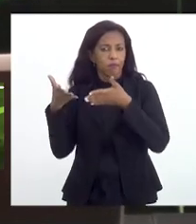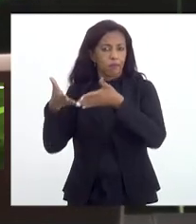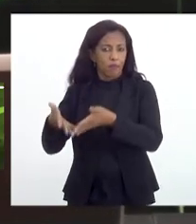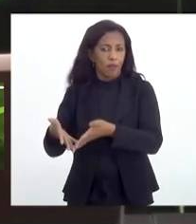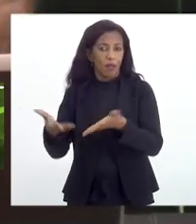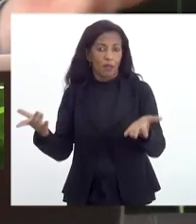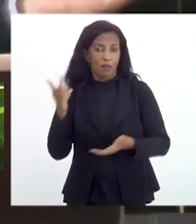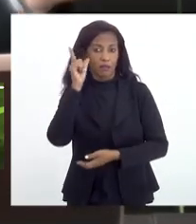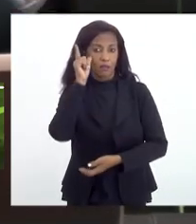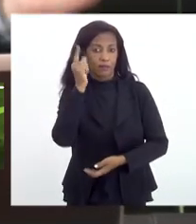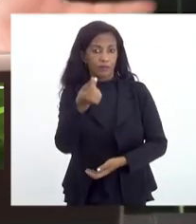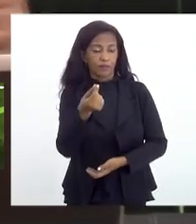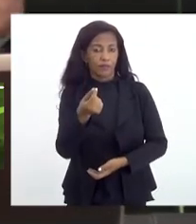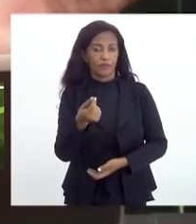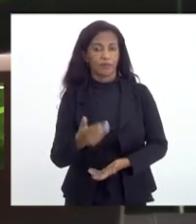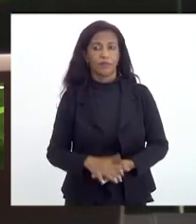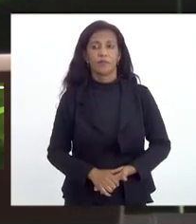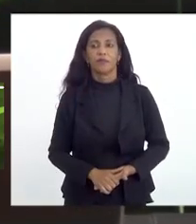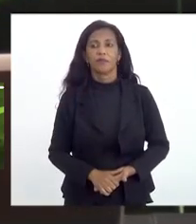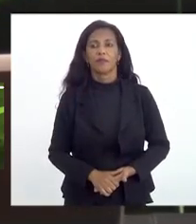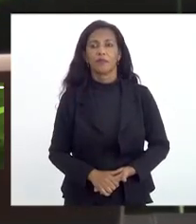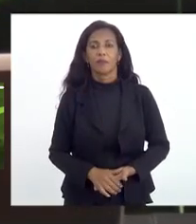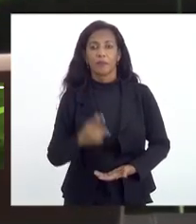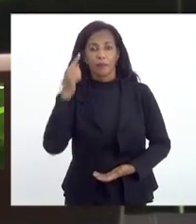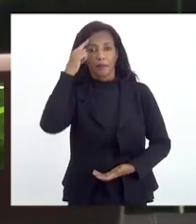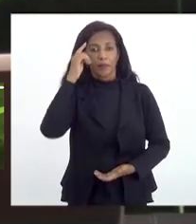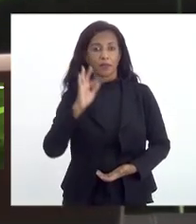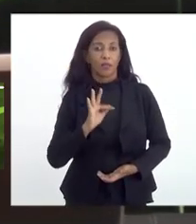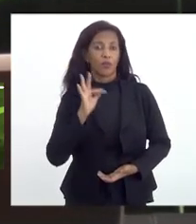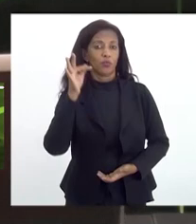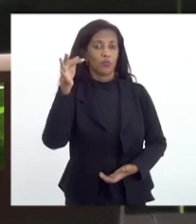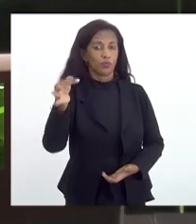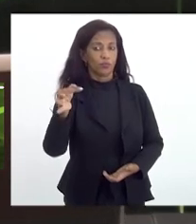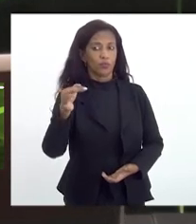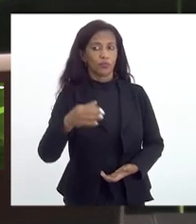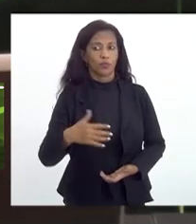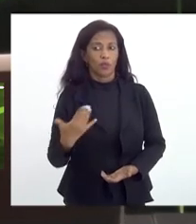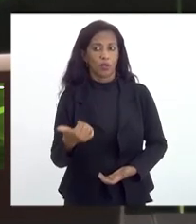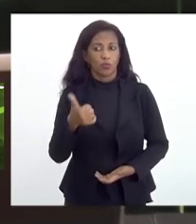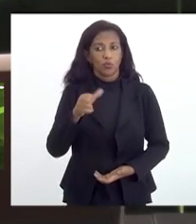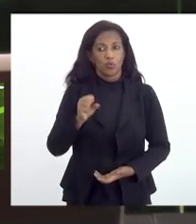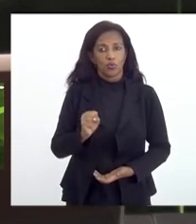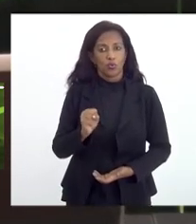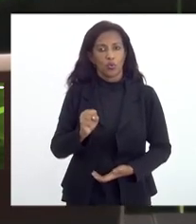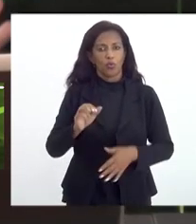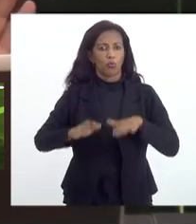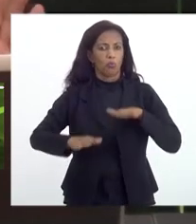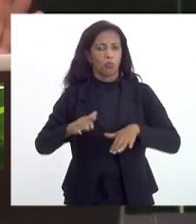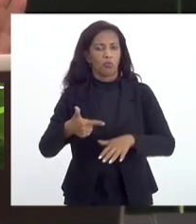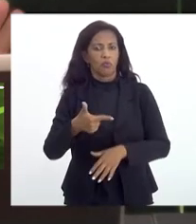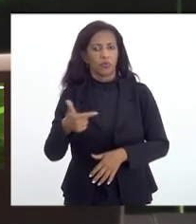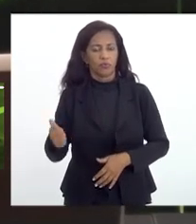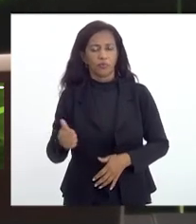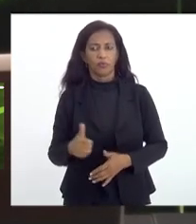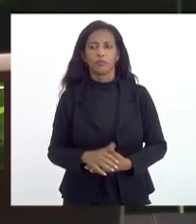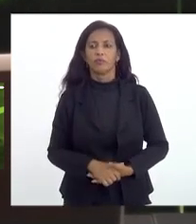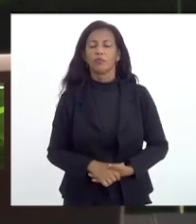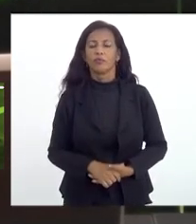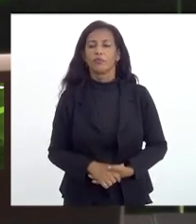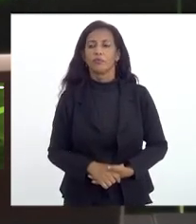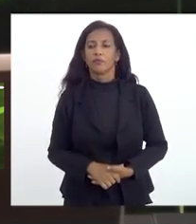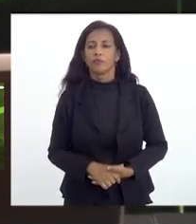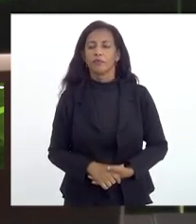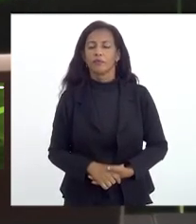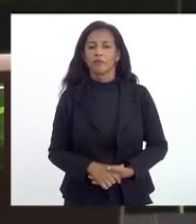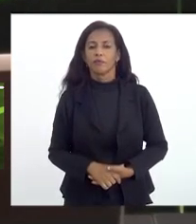aí, logicamente, vale o futuro, não 18 ou mesmo 21. A gente deixou